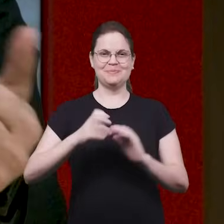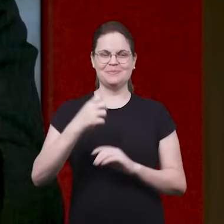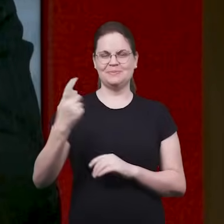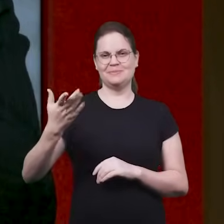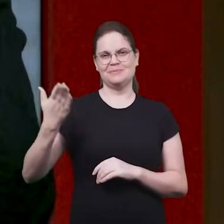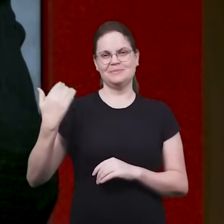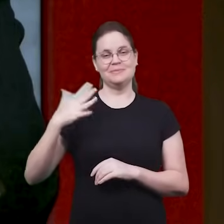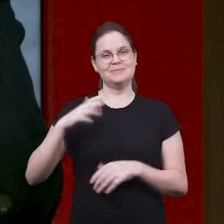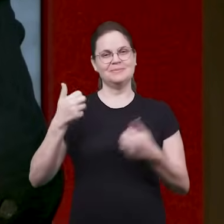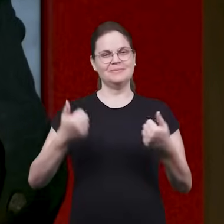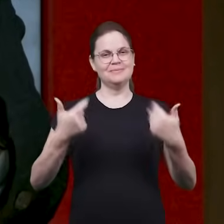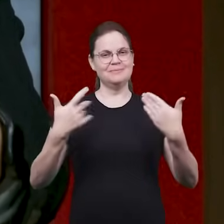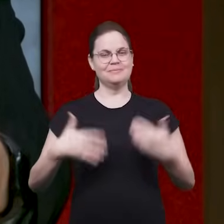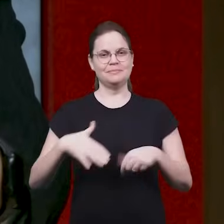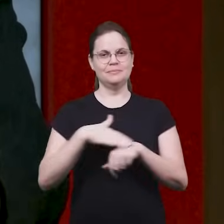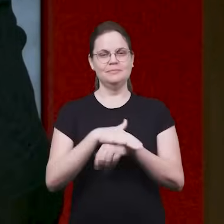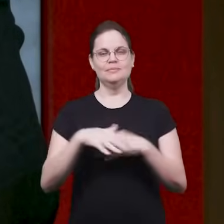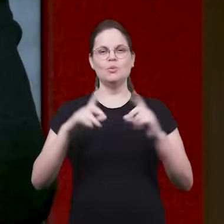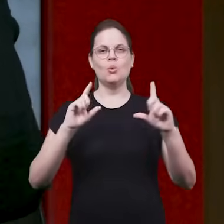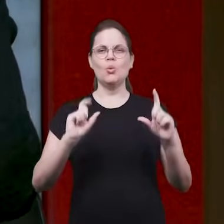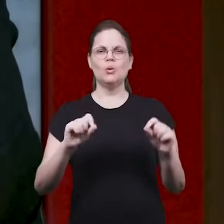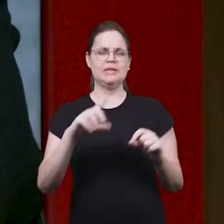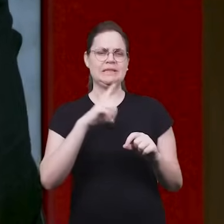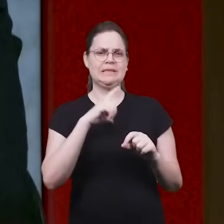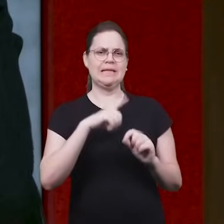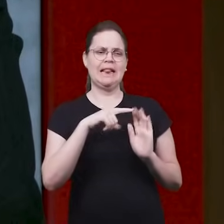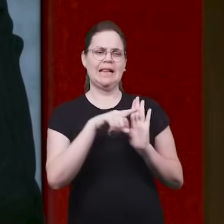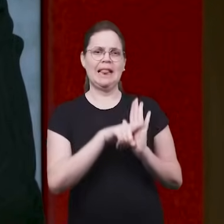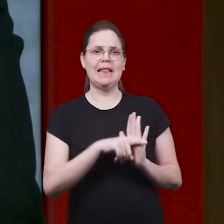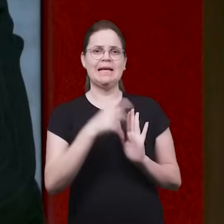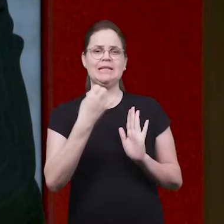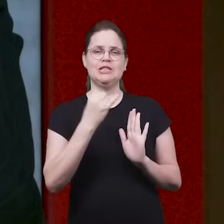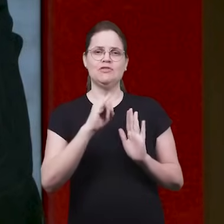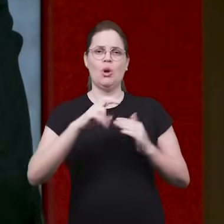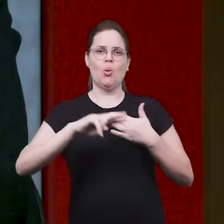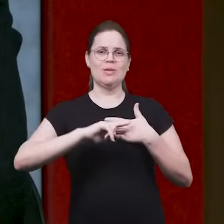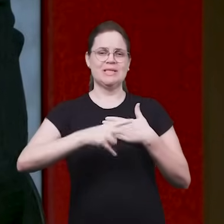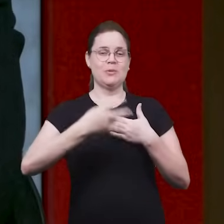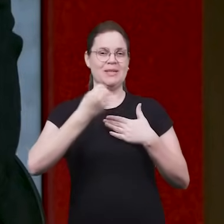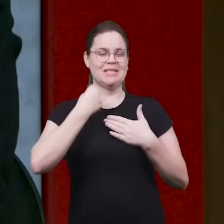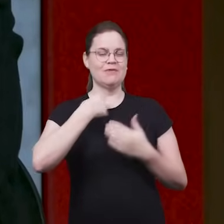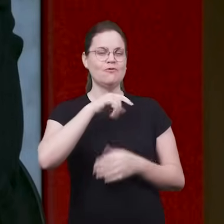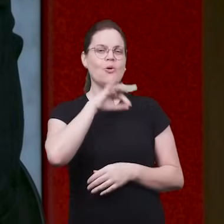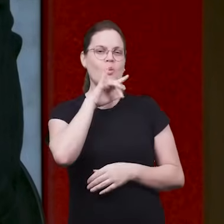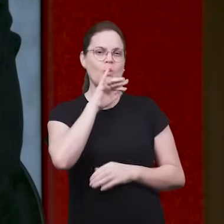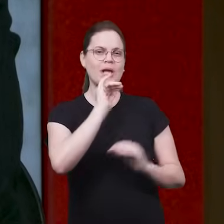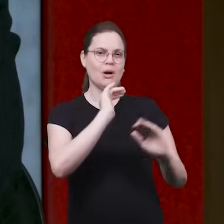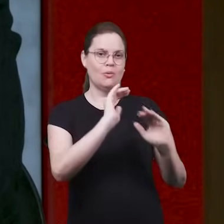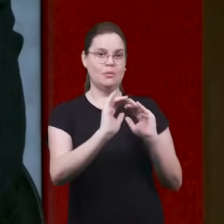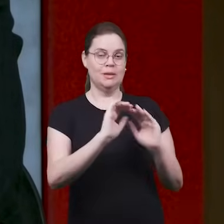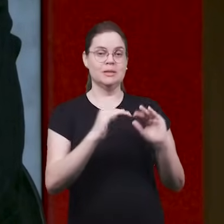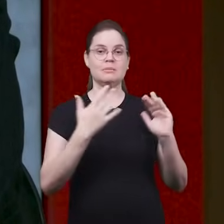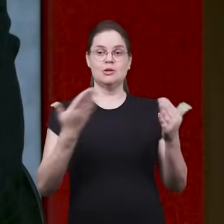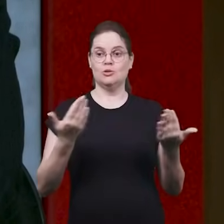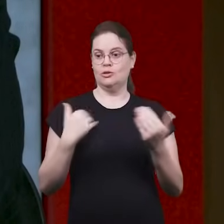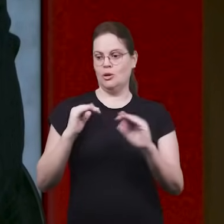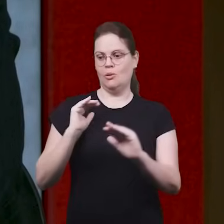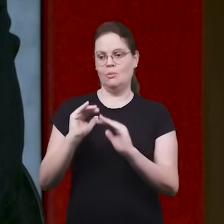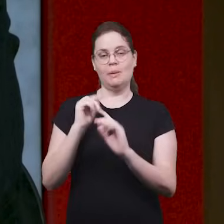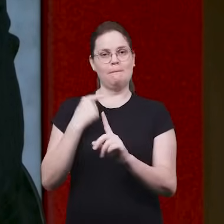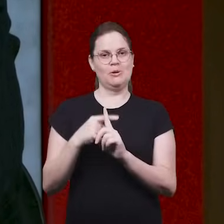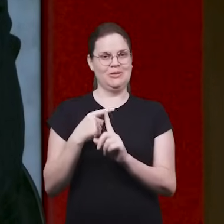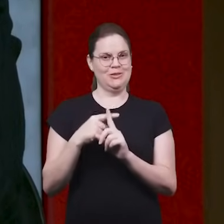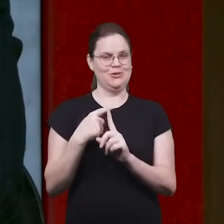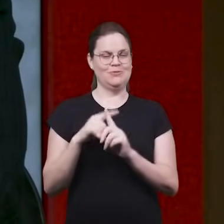episódio anterior sobre a comunicação negativa e as consequências dela, mas hoje vamos falar da comunicação positiva.